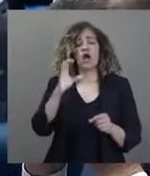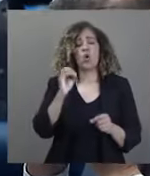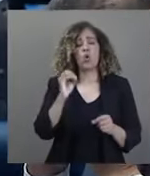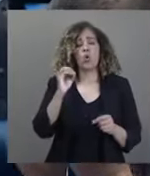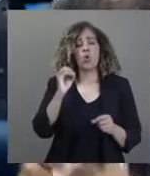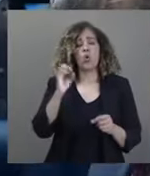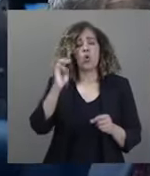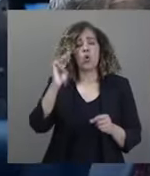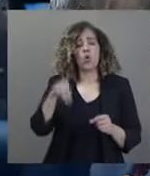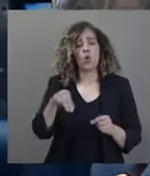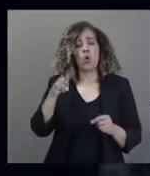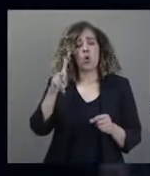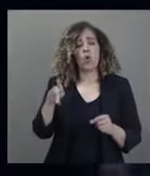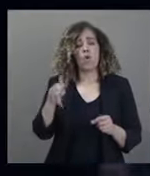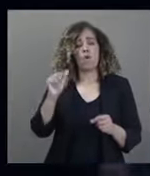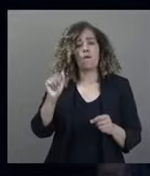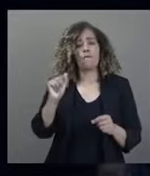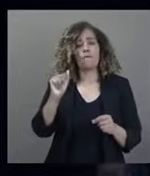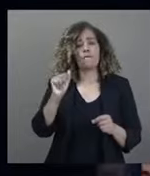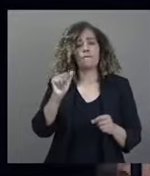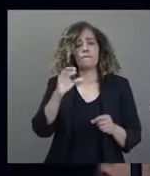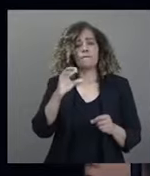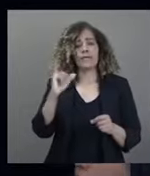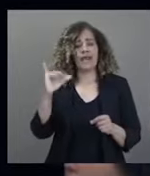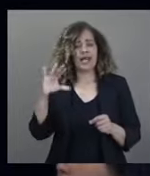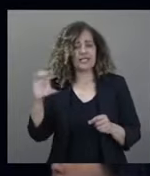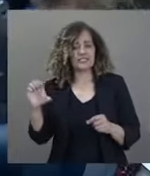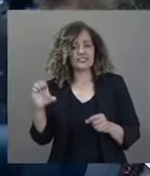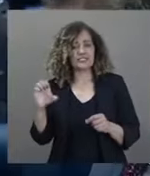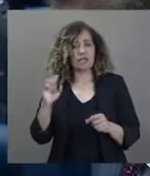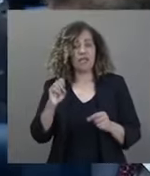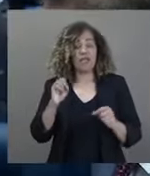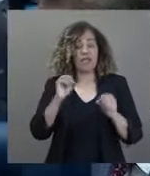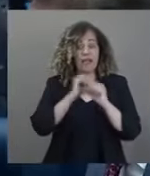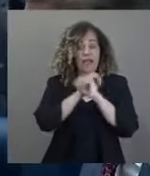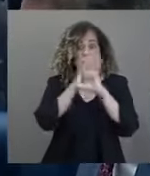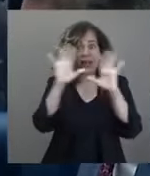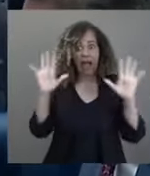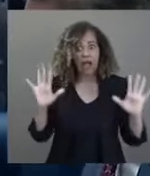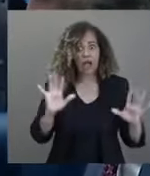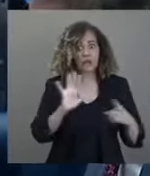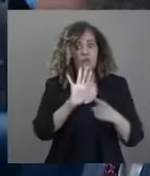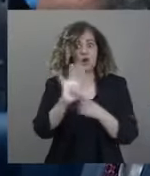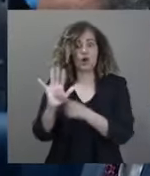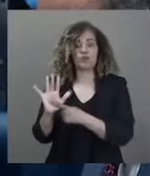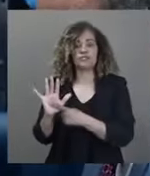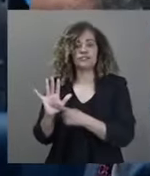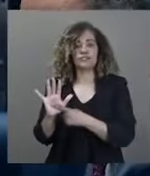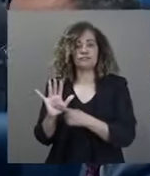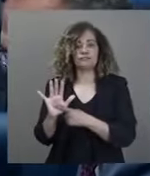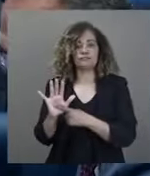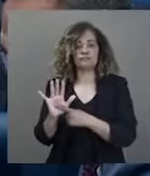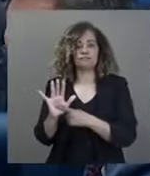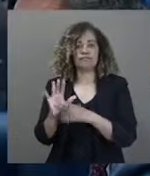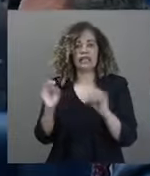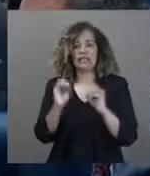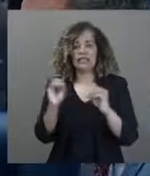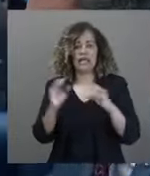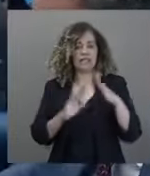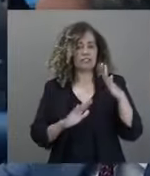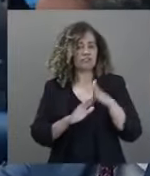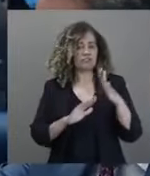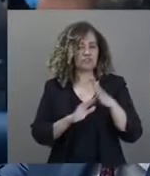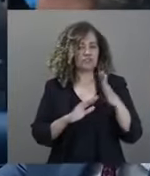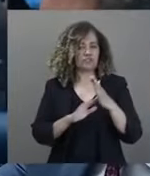minhas emendas isso significa transparência total e o impedimento de qualquer propina de